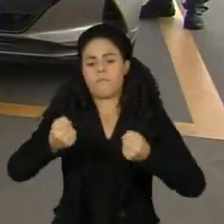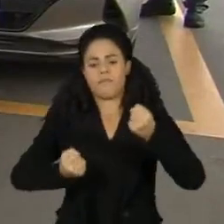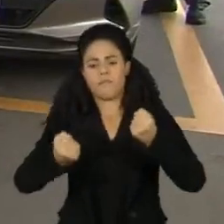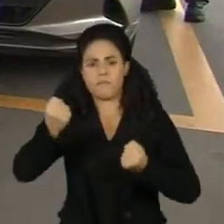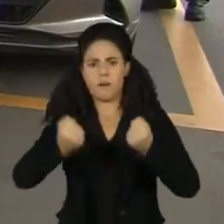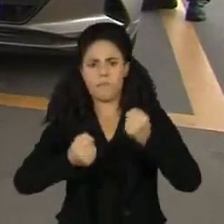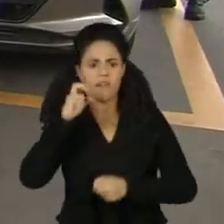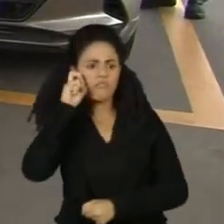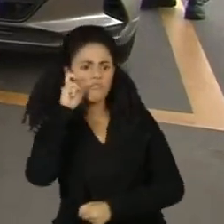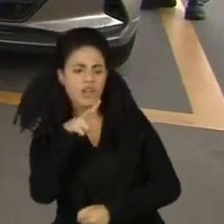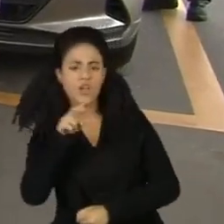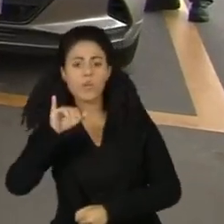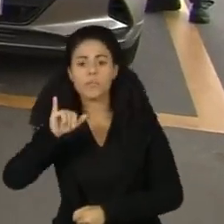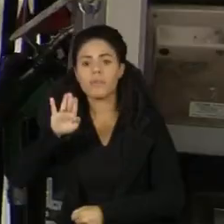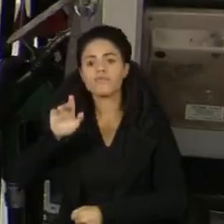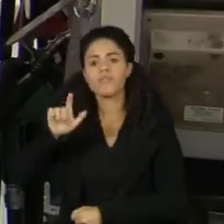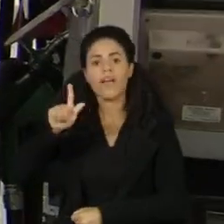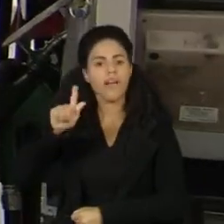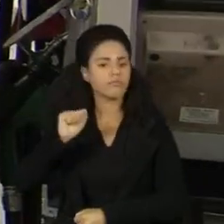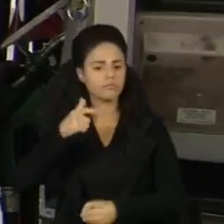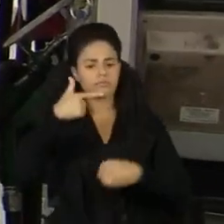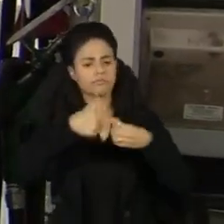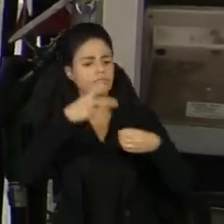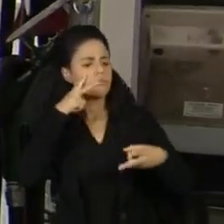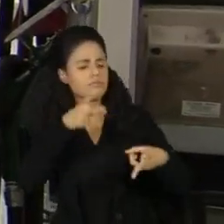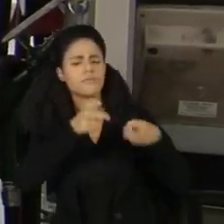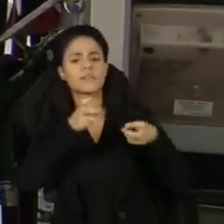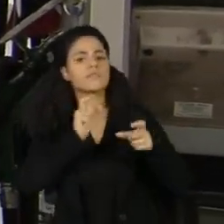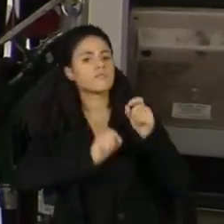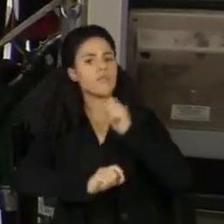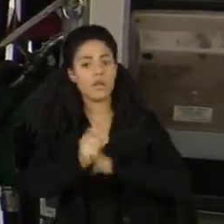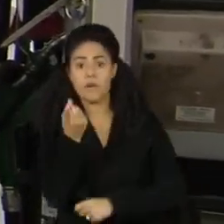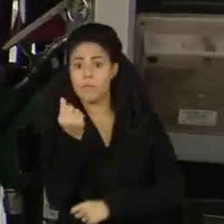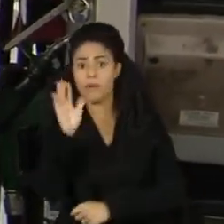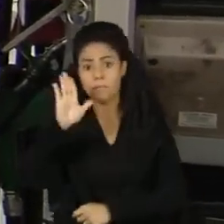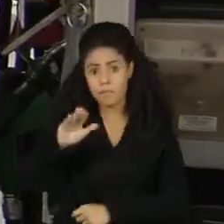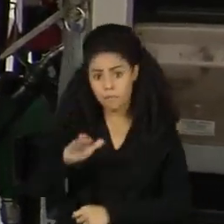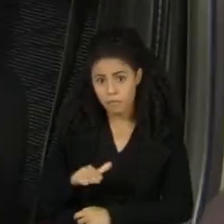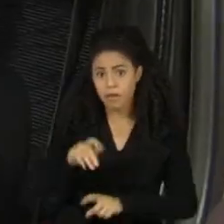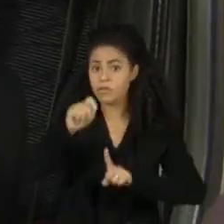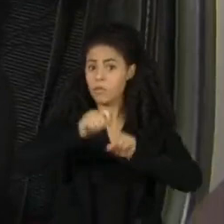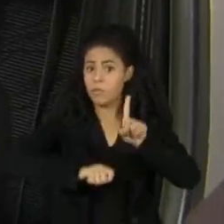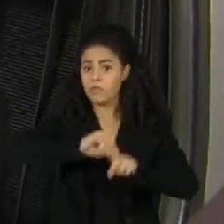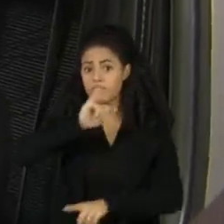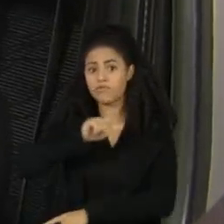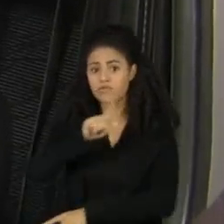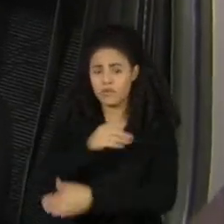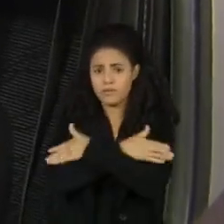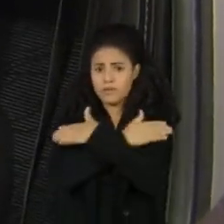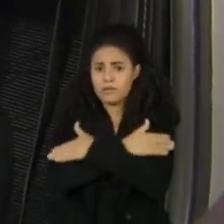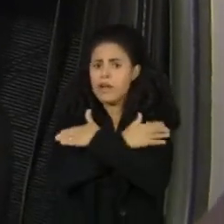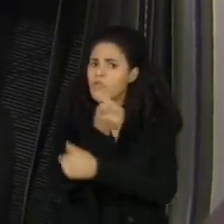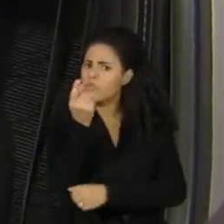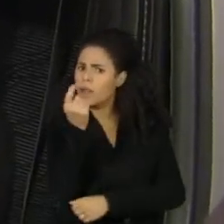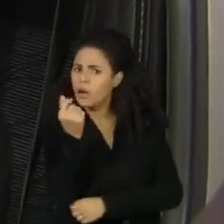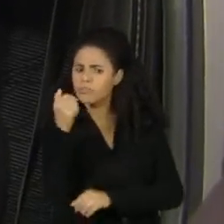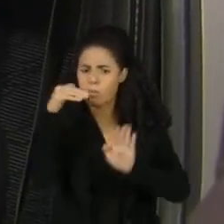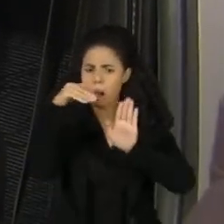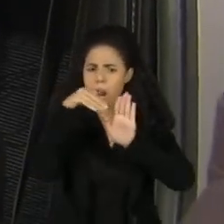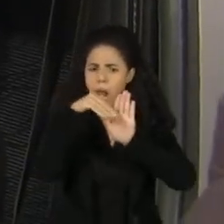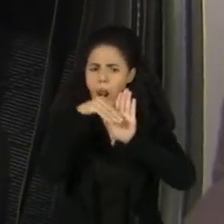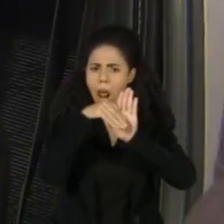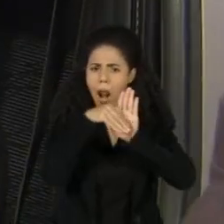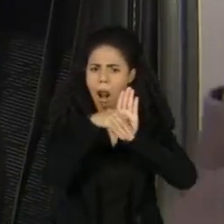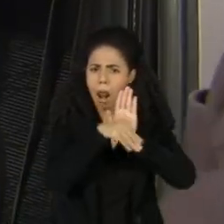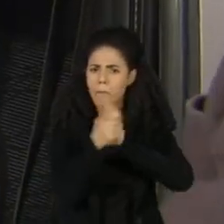o IBGE traduziu em números. Os combustíveis ficaram mais baratos em julho. O preço vem abaixando aí,